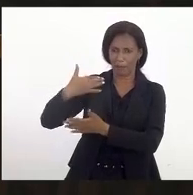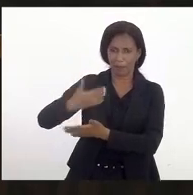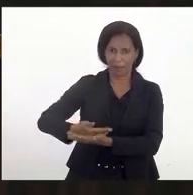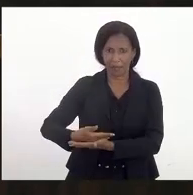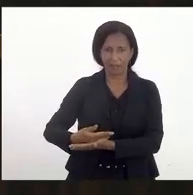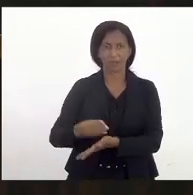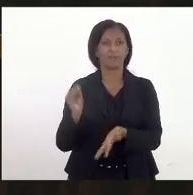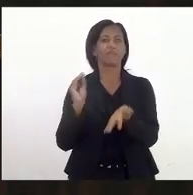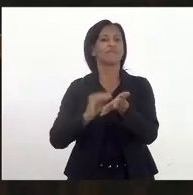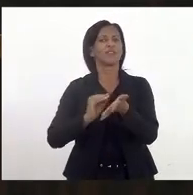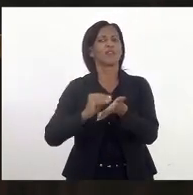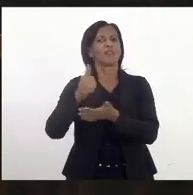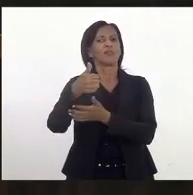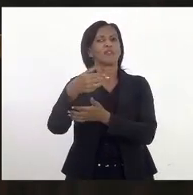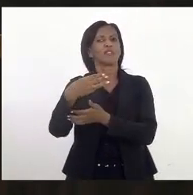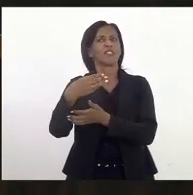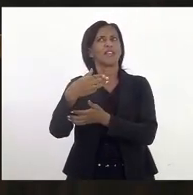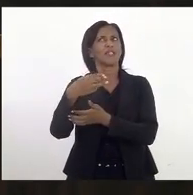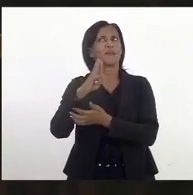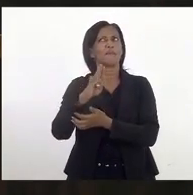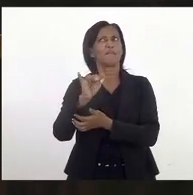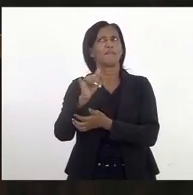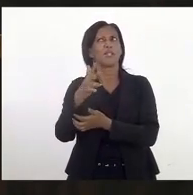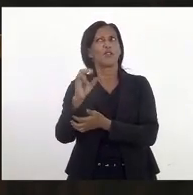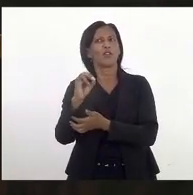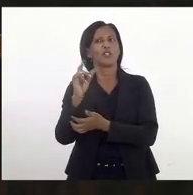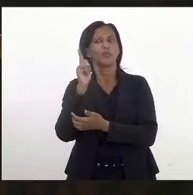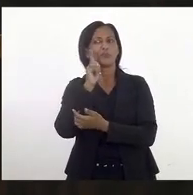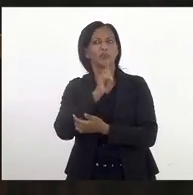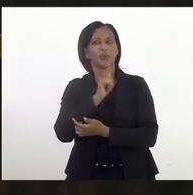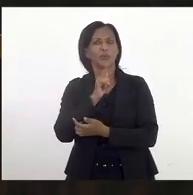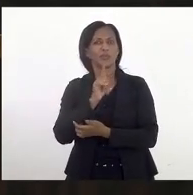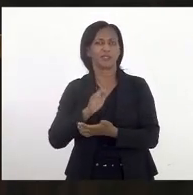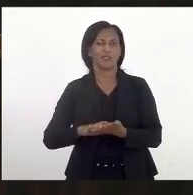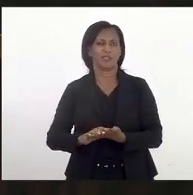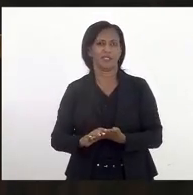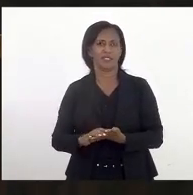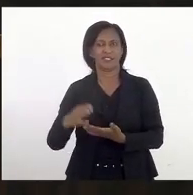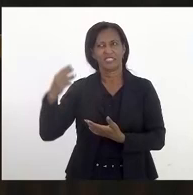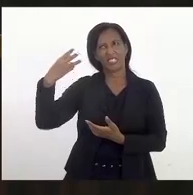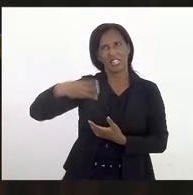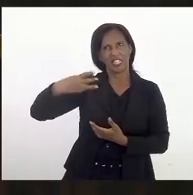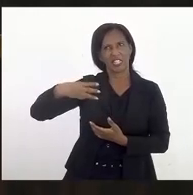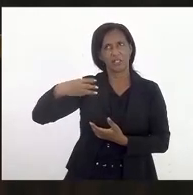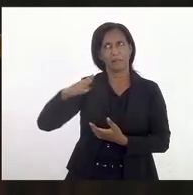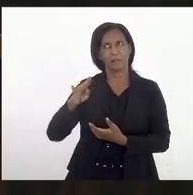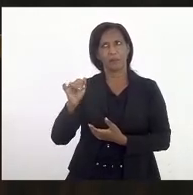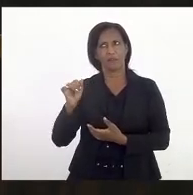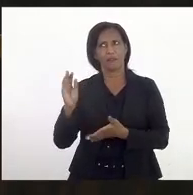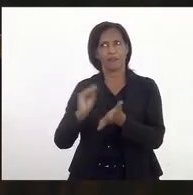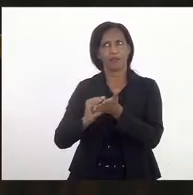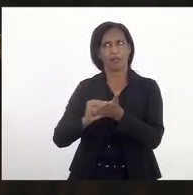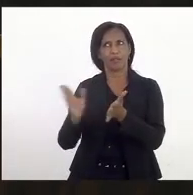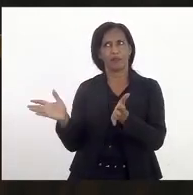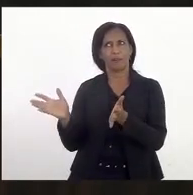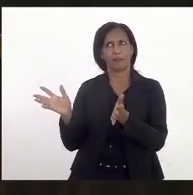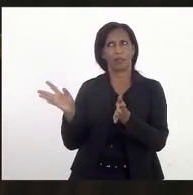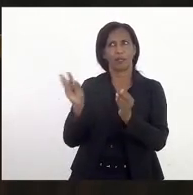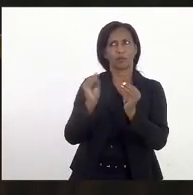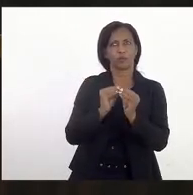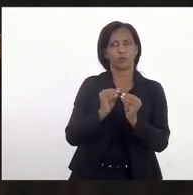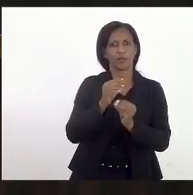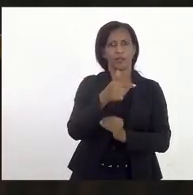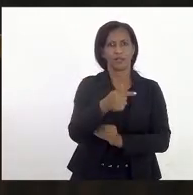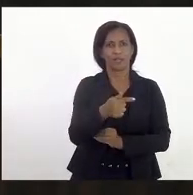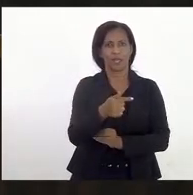faltaram 13 milhões de reais para ser para ser sete bilhões de reais na minhas contas né e no meu